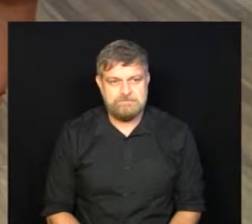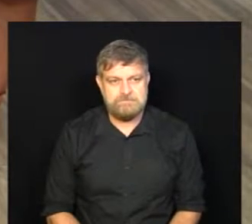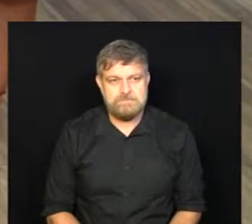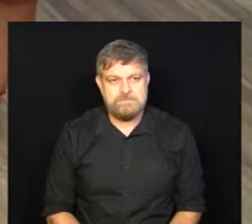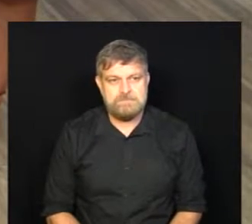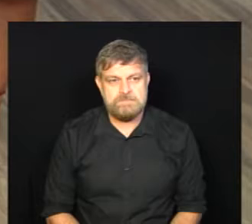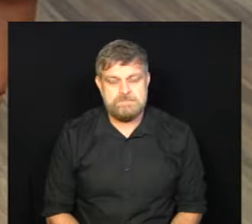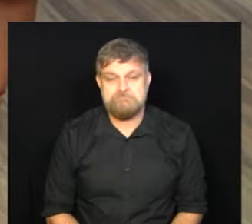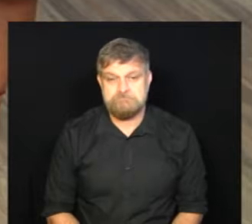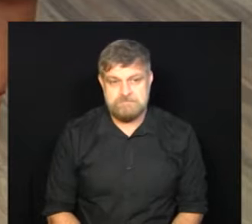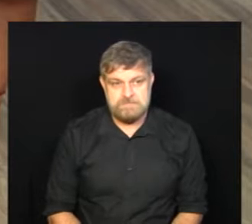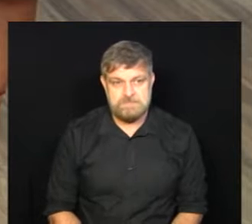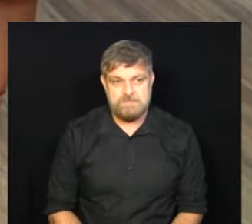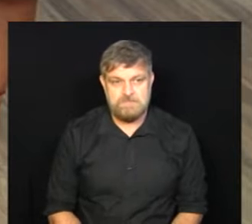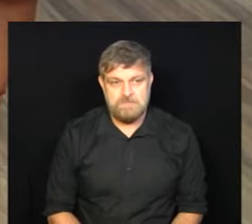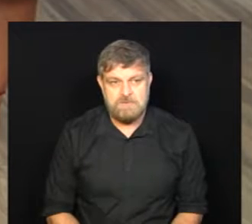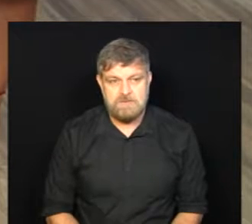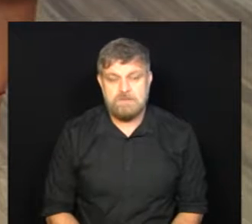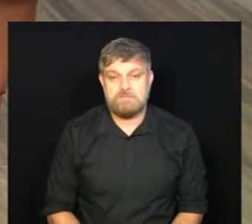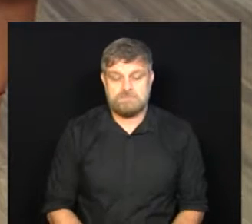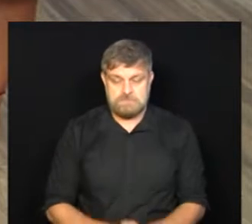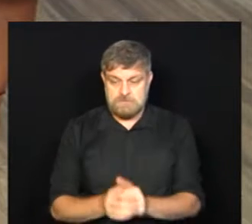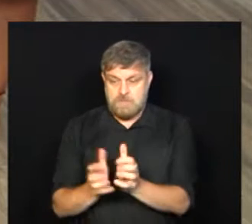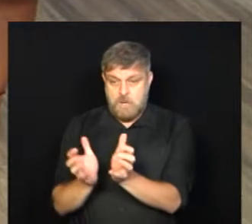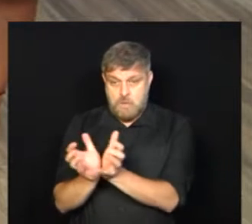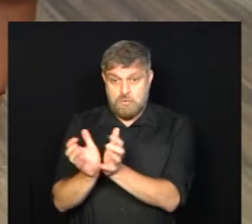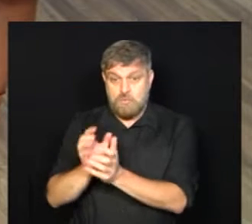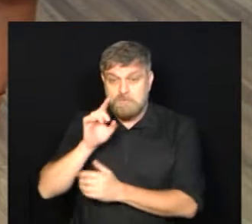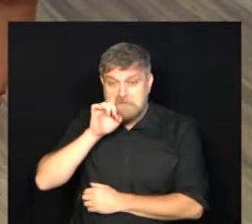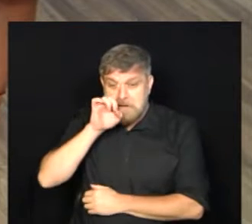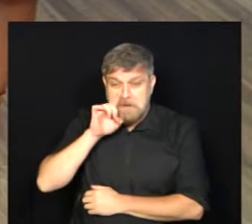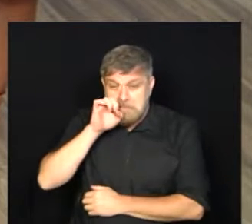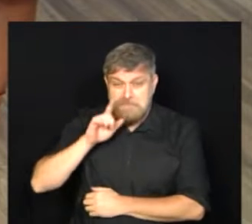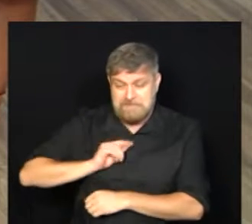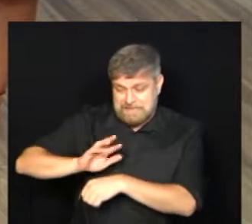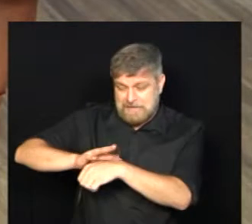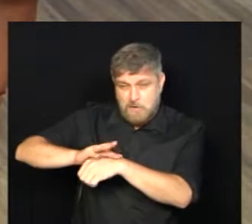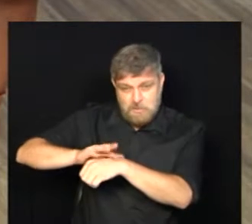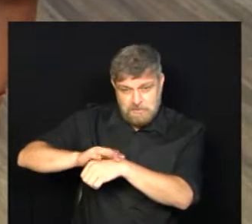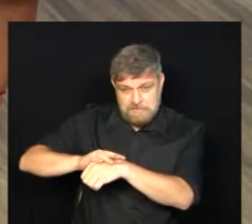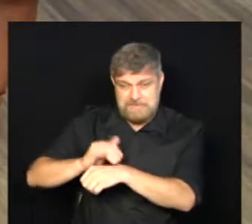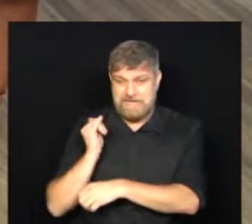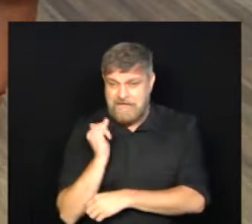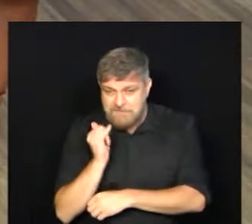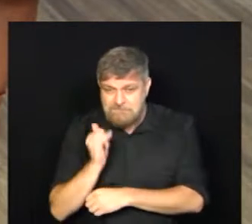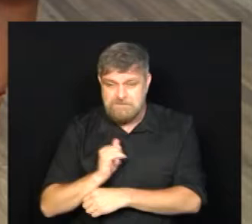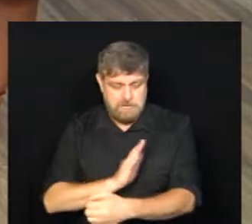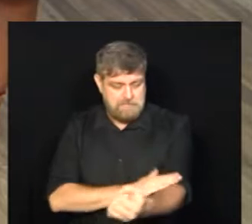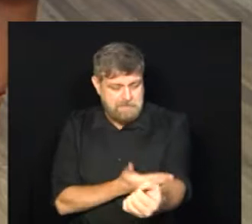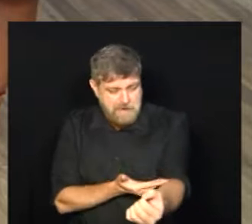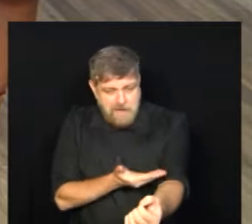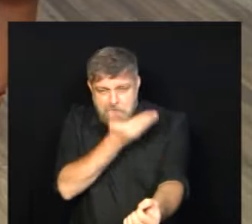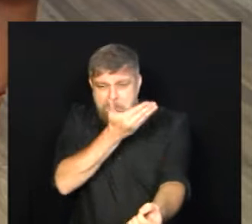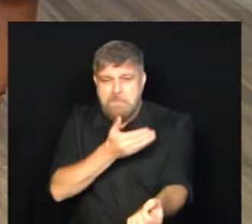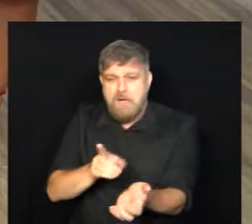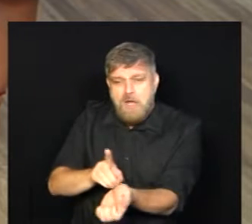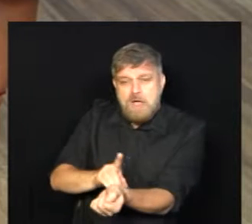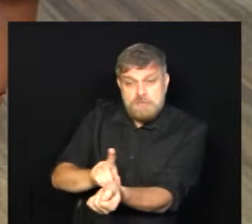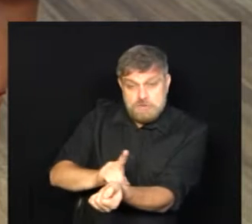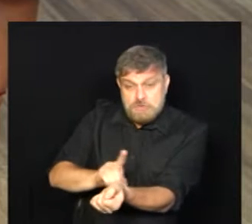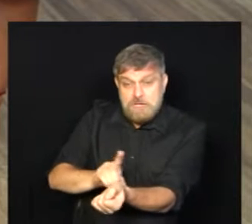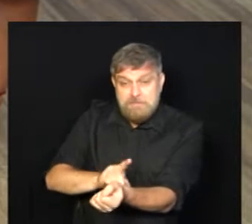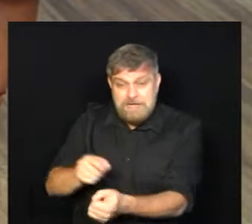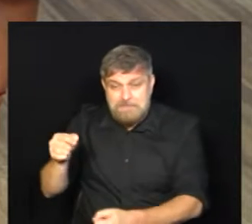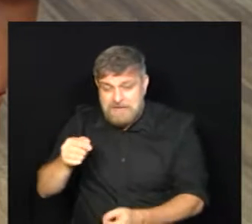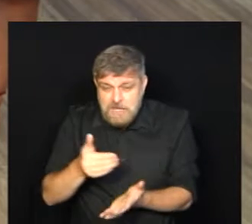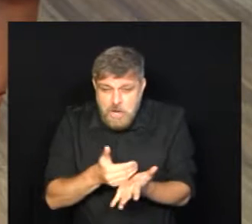Calazans, mesmo sendo do grupo de risco, com todas as doenças que você citou, né? Hipertensão, questão da diabetes, mas